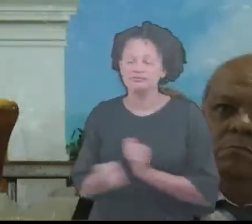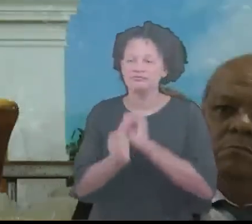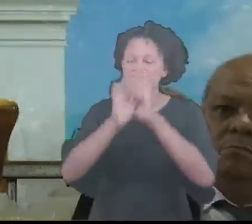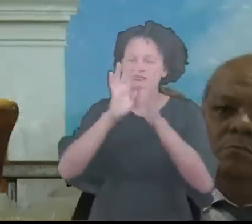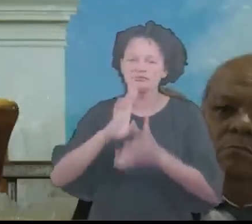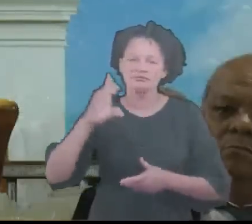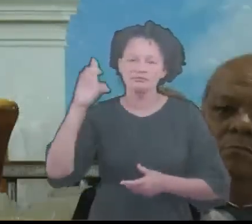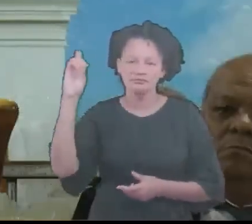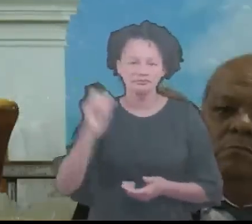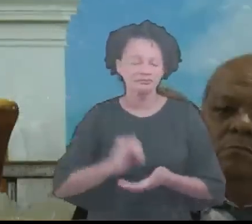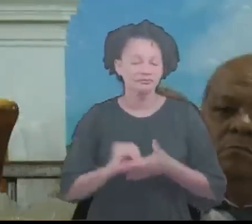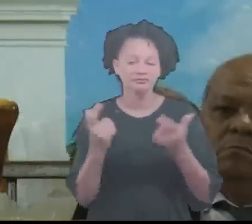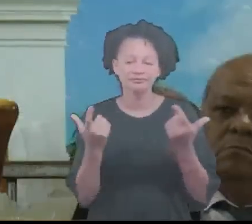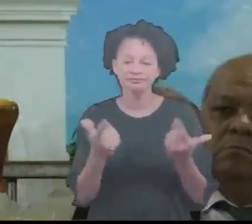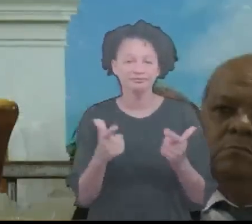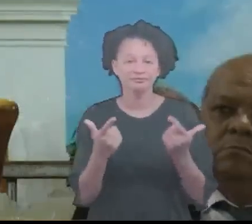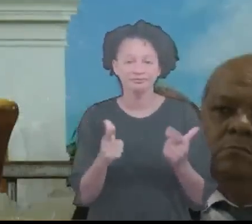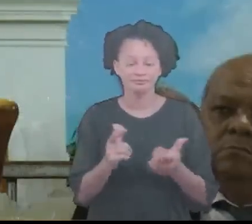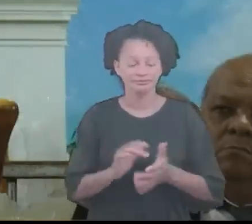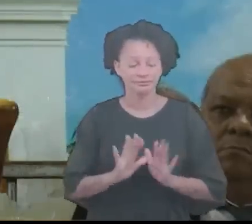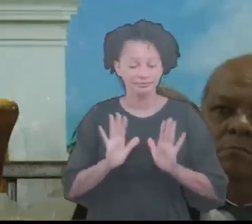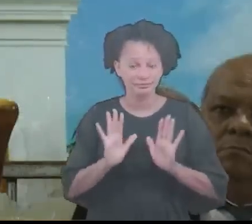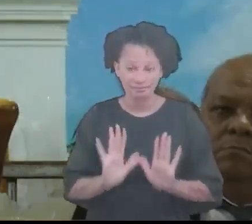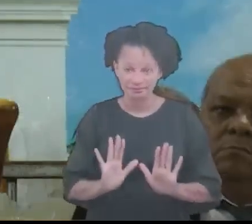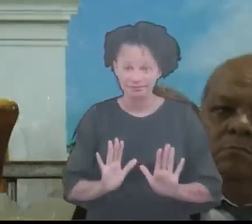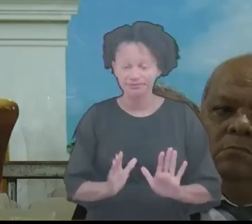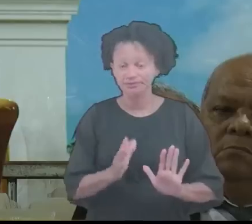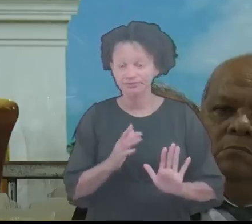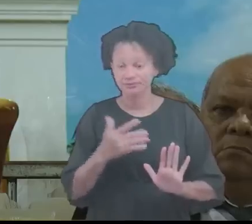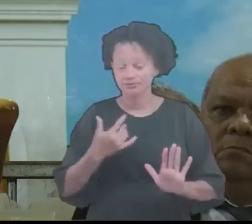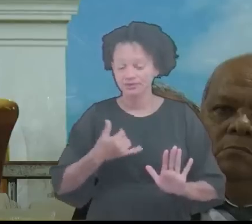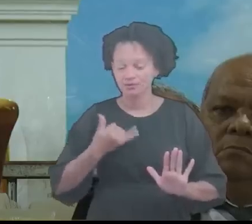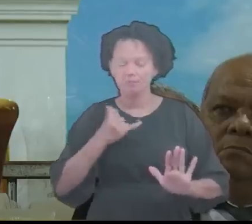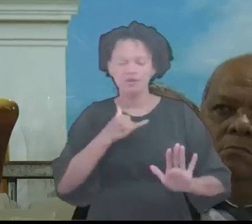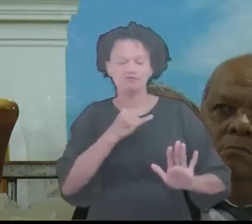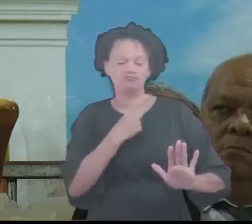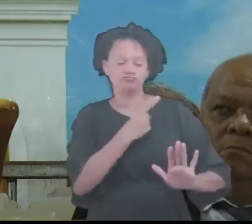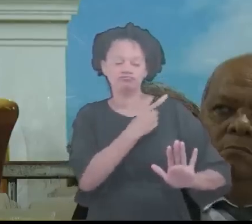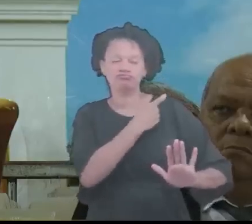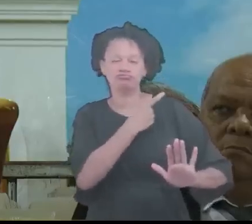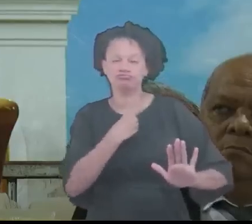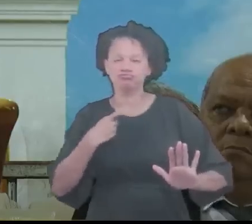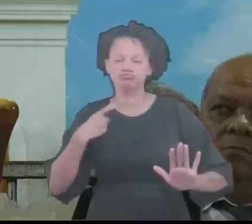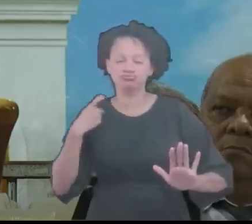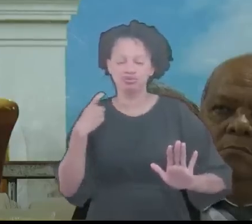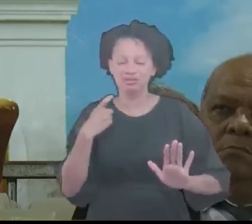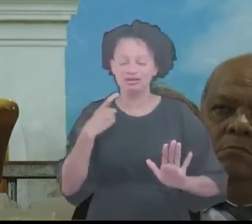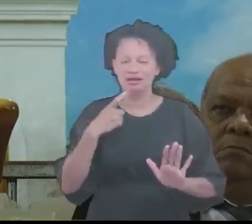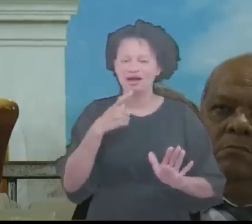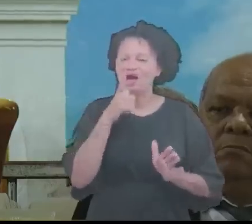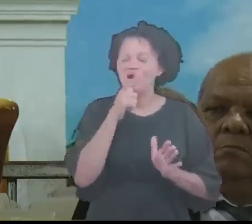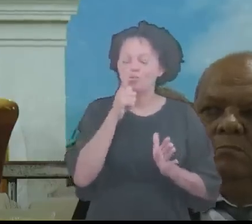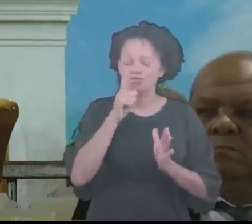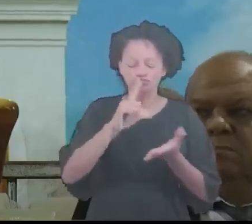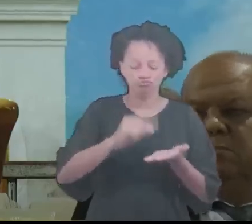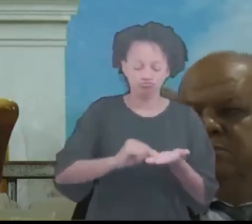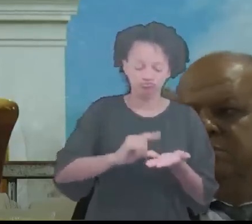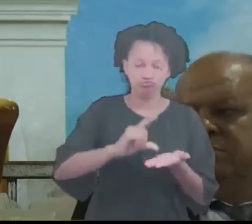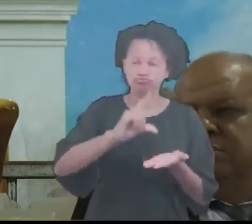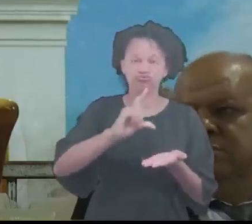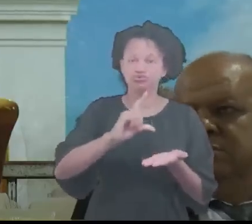Deus, o perfume não era muito usado líquido. A maioria